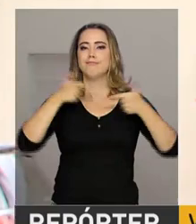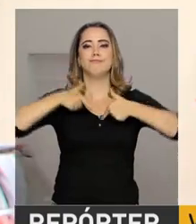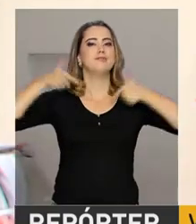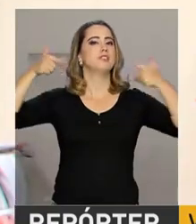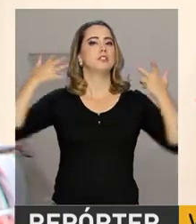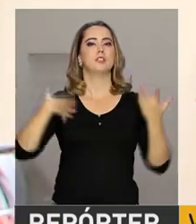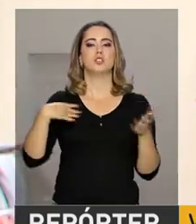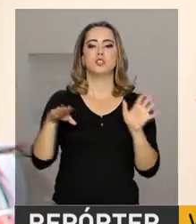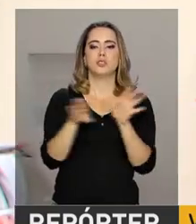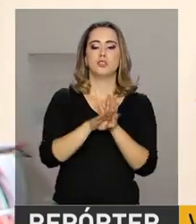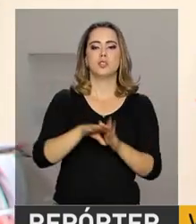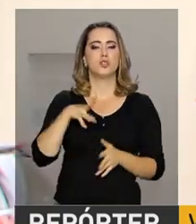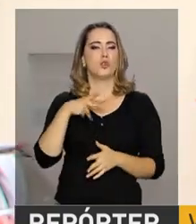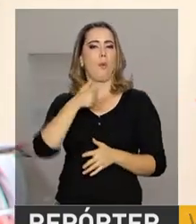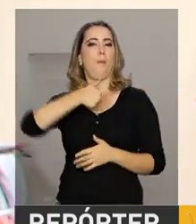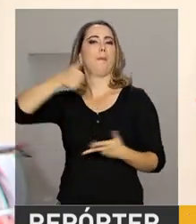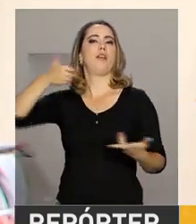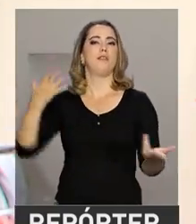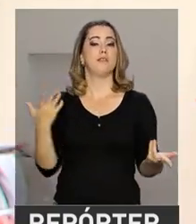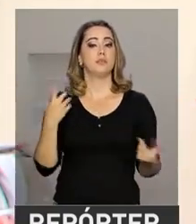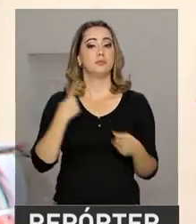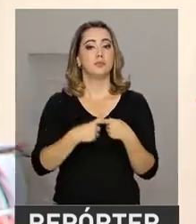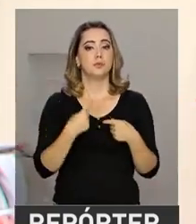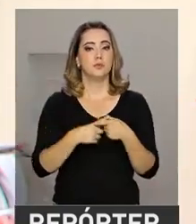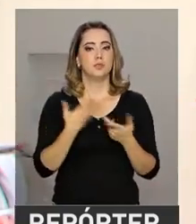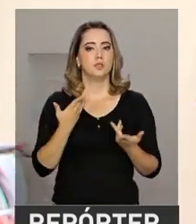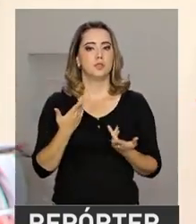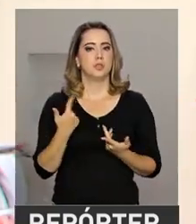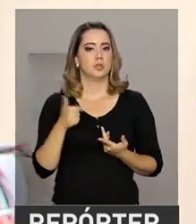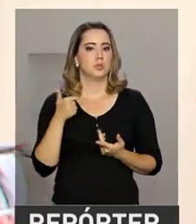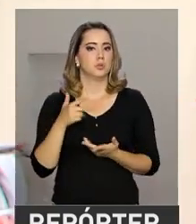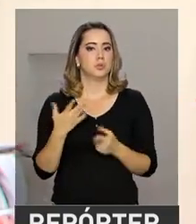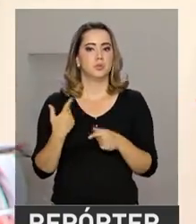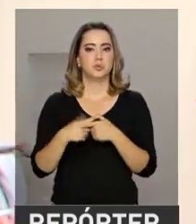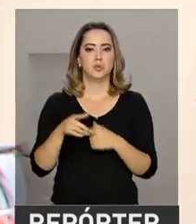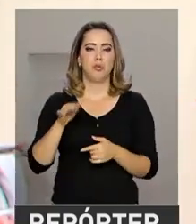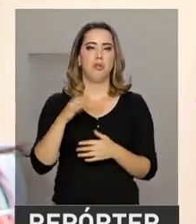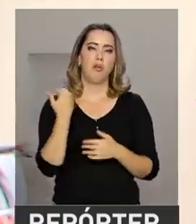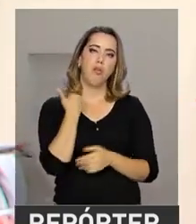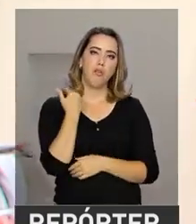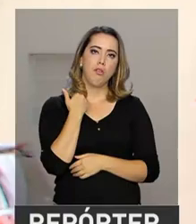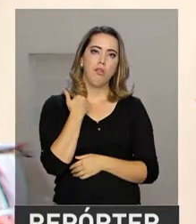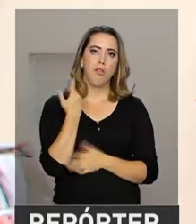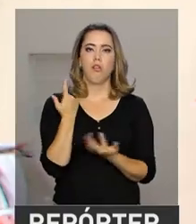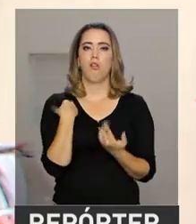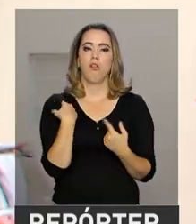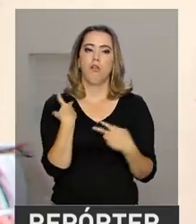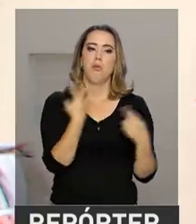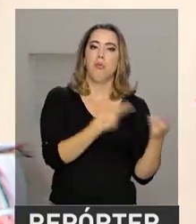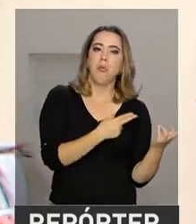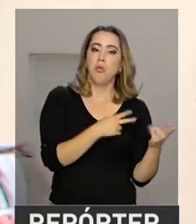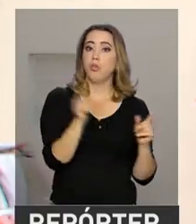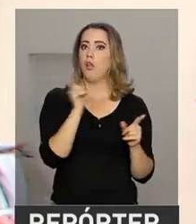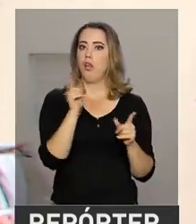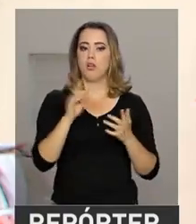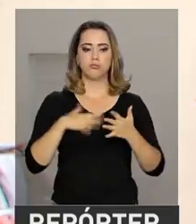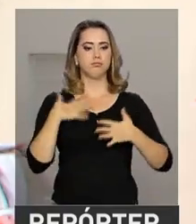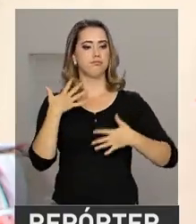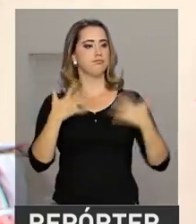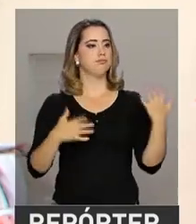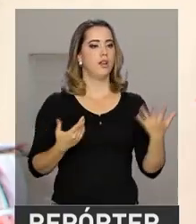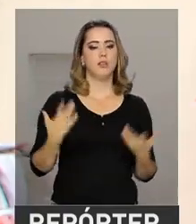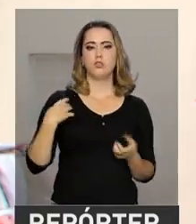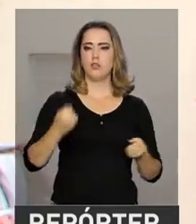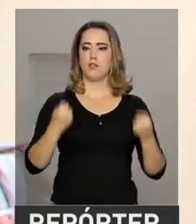casa já chego com humor excelente, entendeu? Não chego cansado de querer deitar, eu chego já